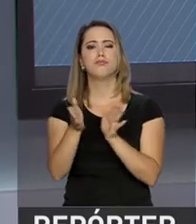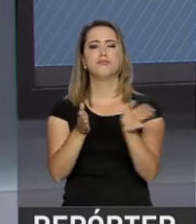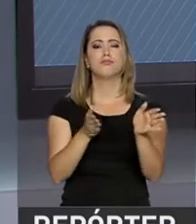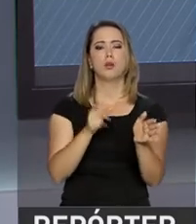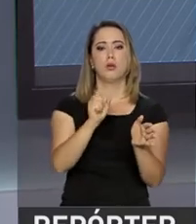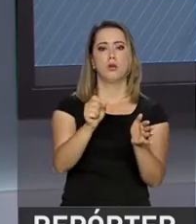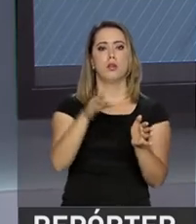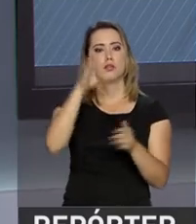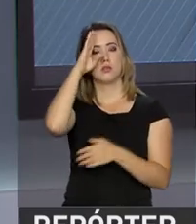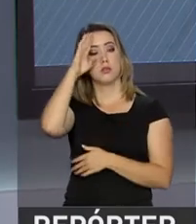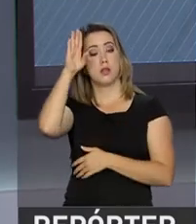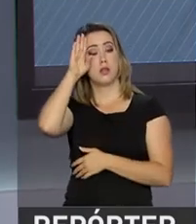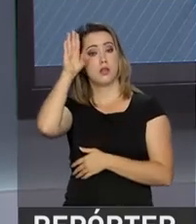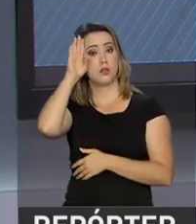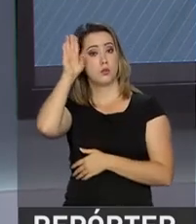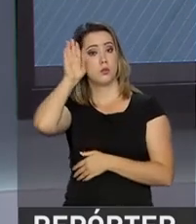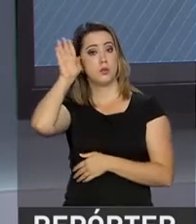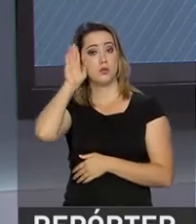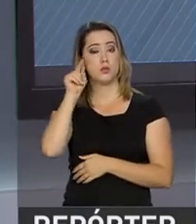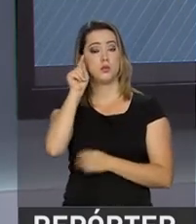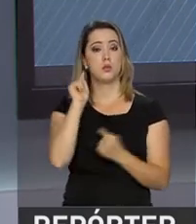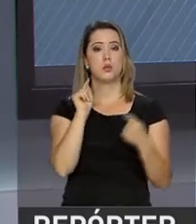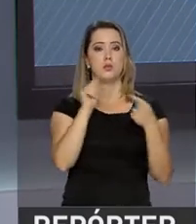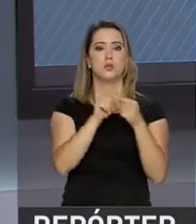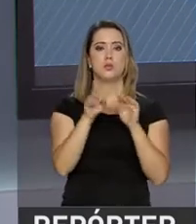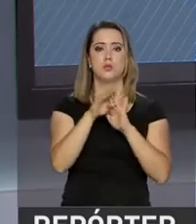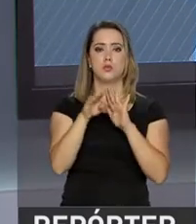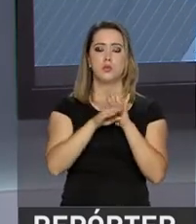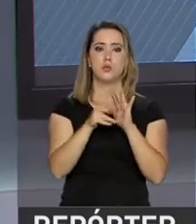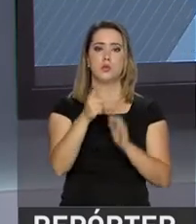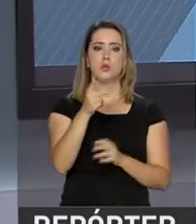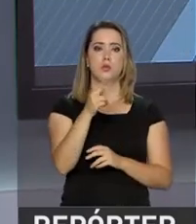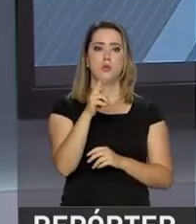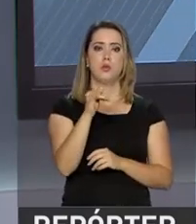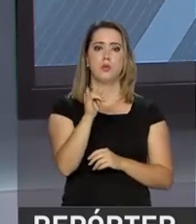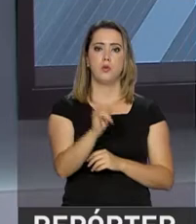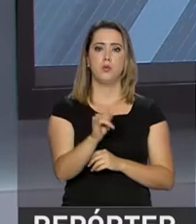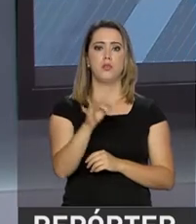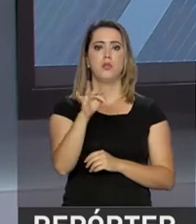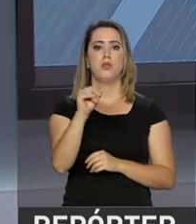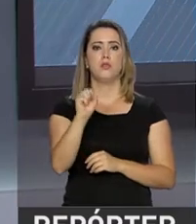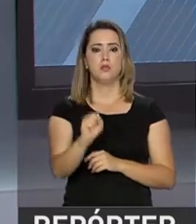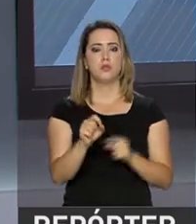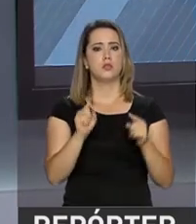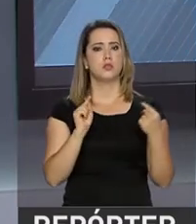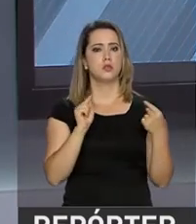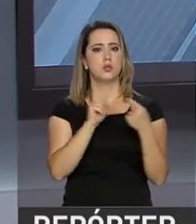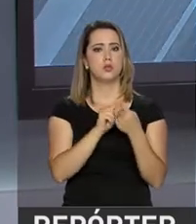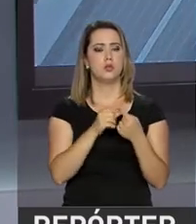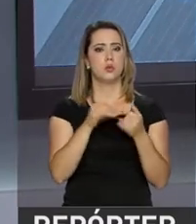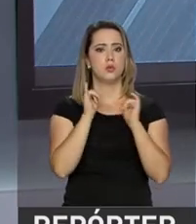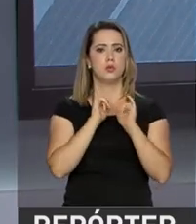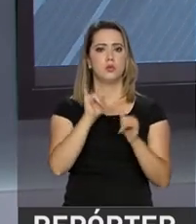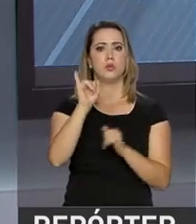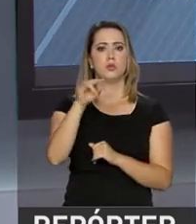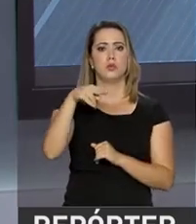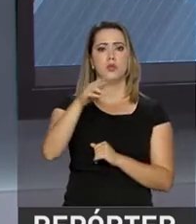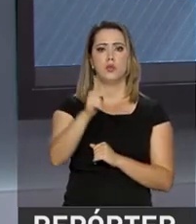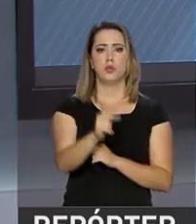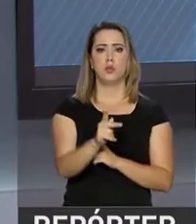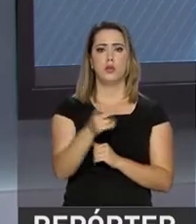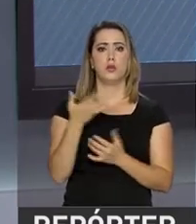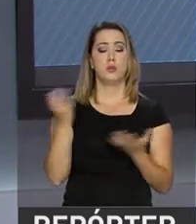superior essa é a meta de programas como o prouni eo fies e de acordo com dados do inep o